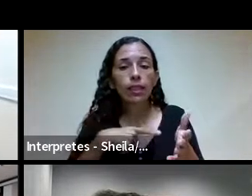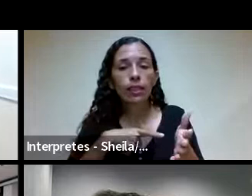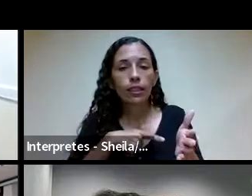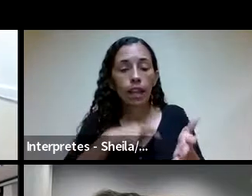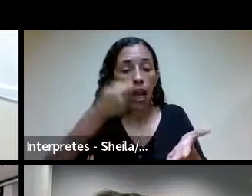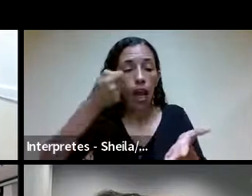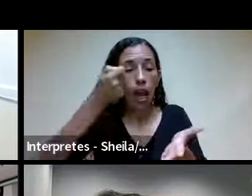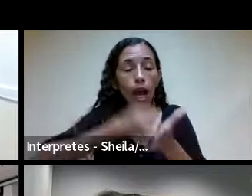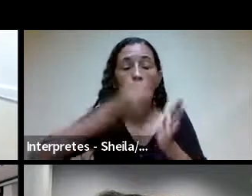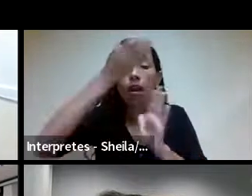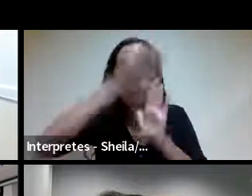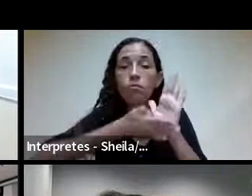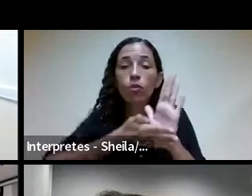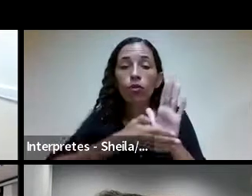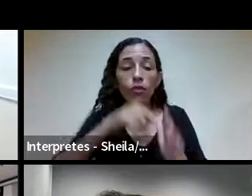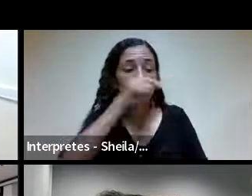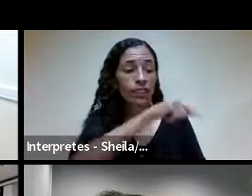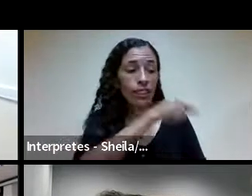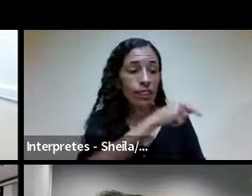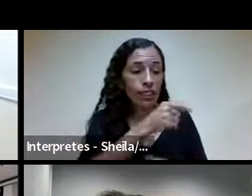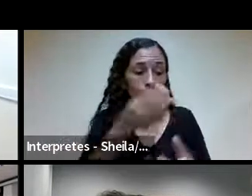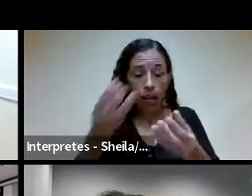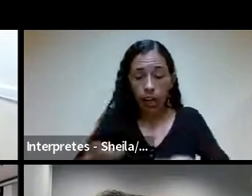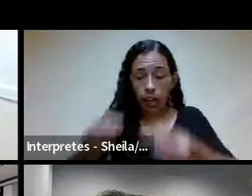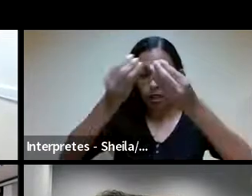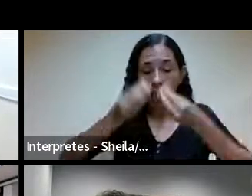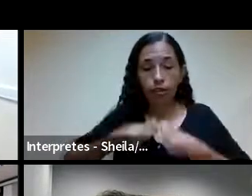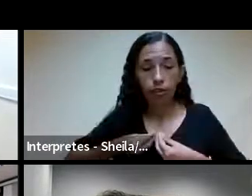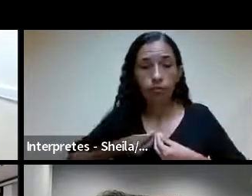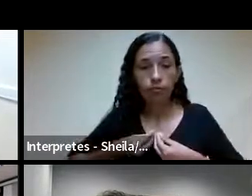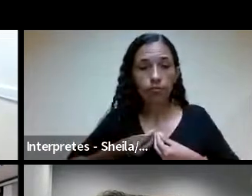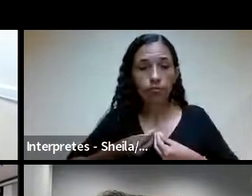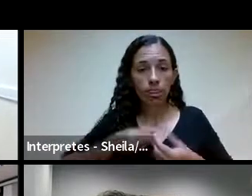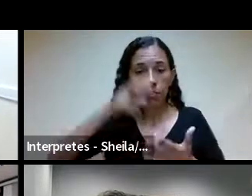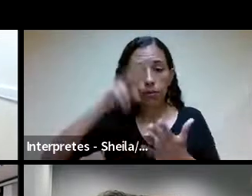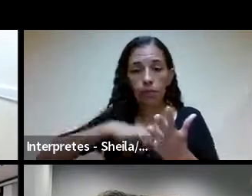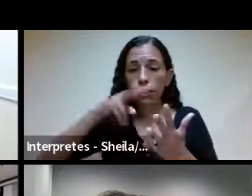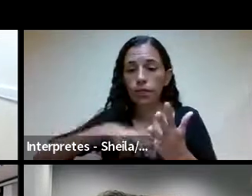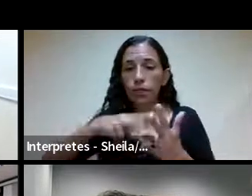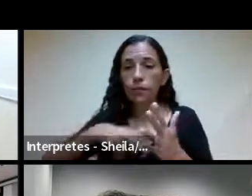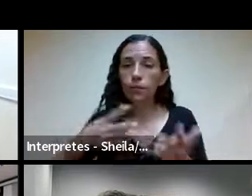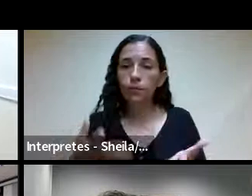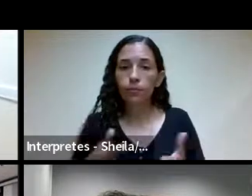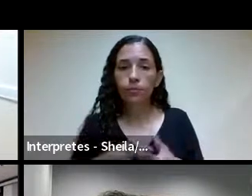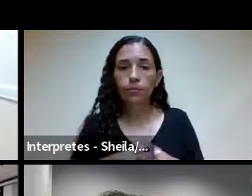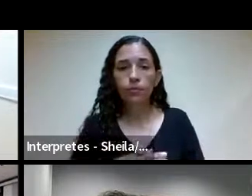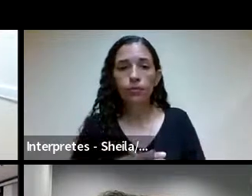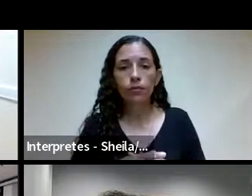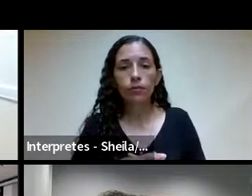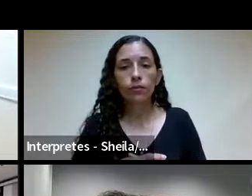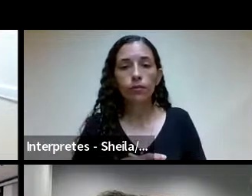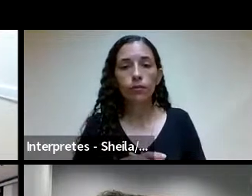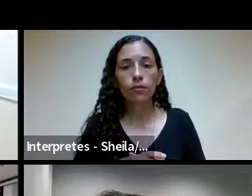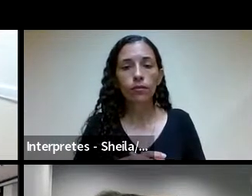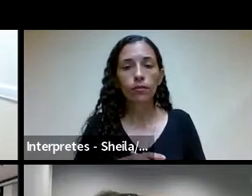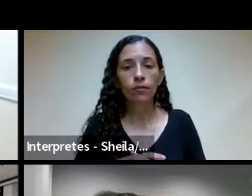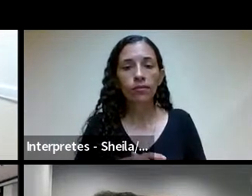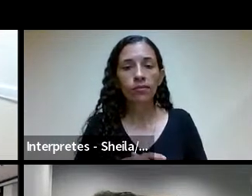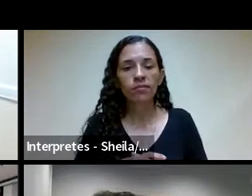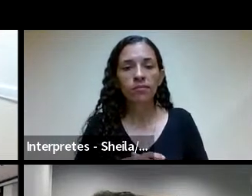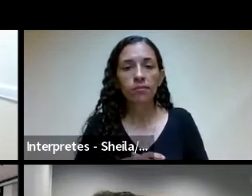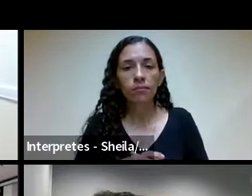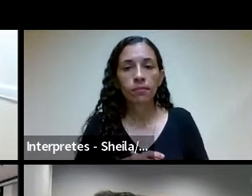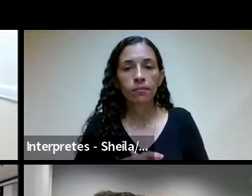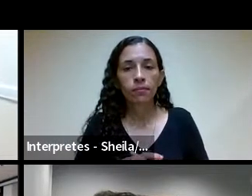Há de argumentando tanto, mesmo se outro for o entendimento do Egrégio